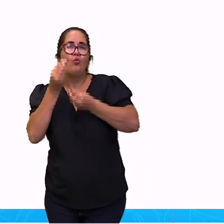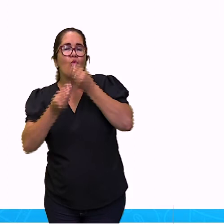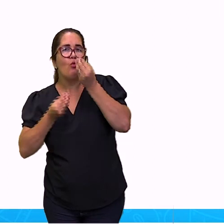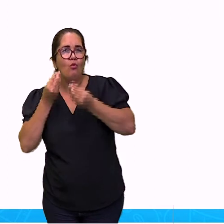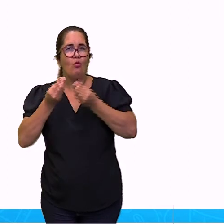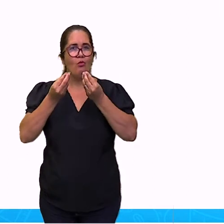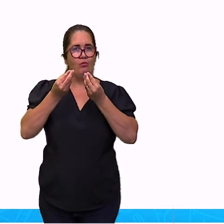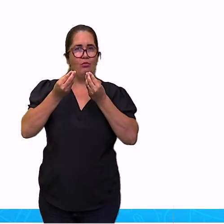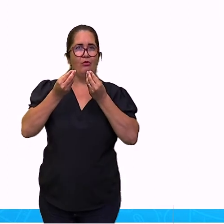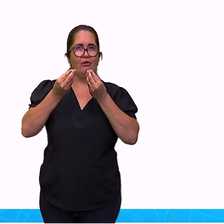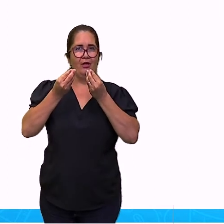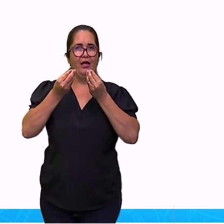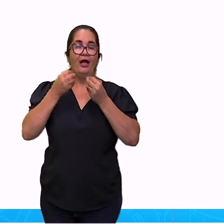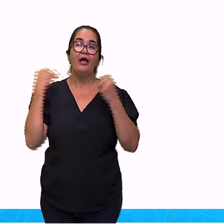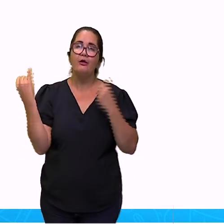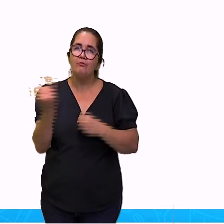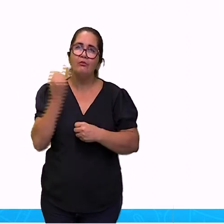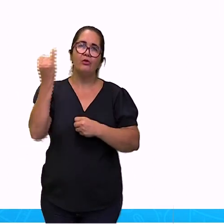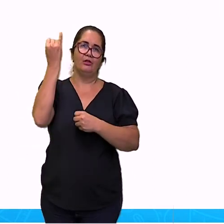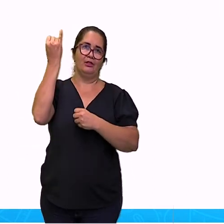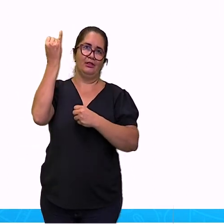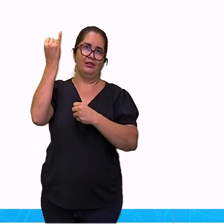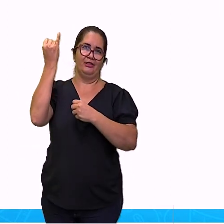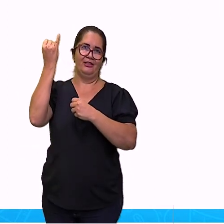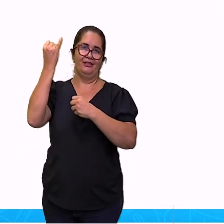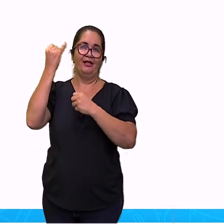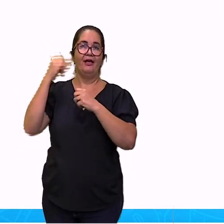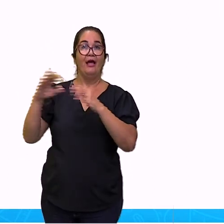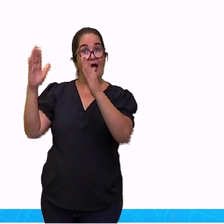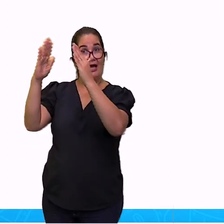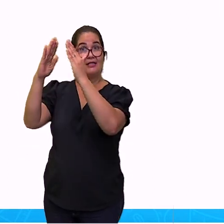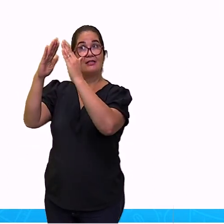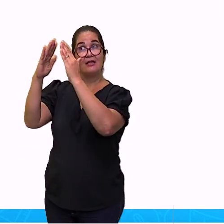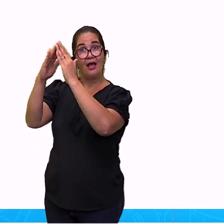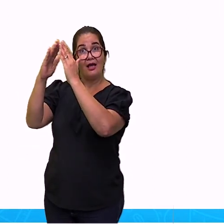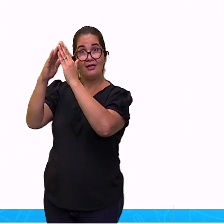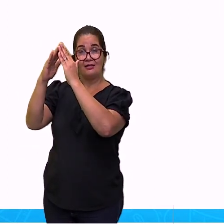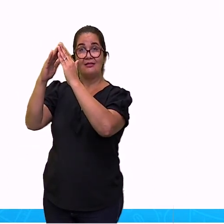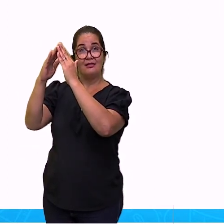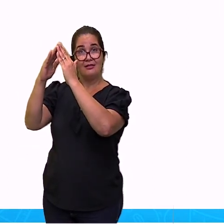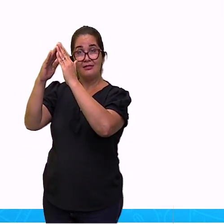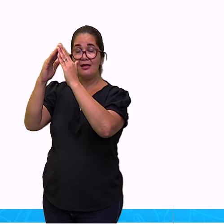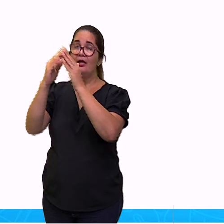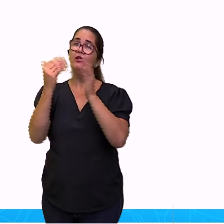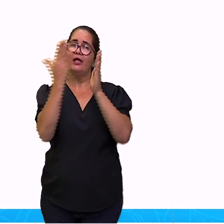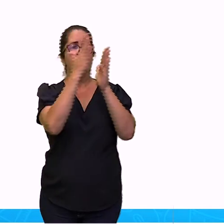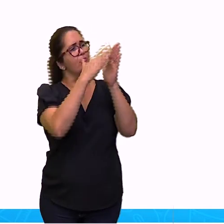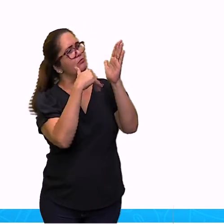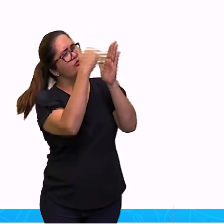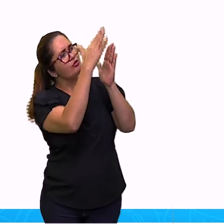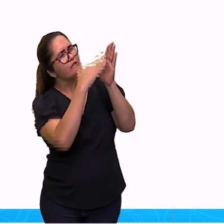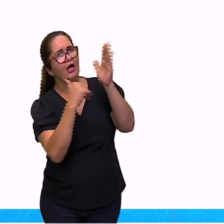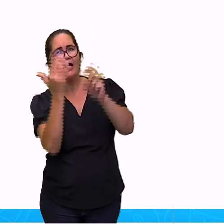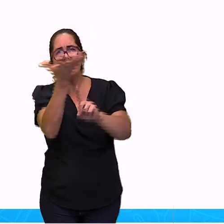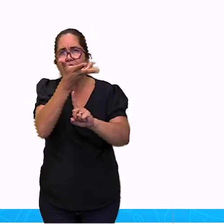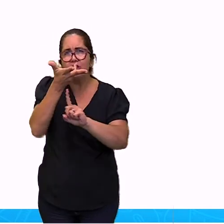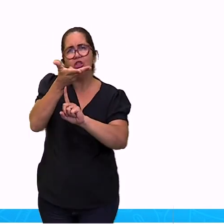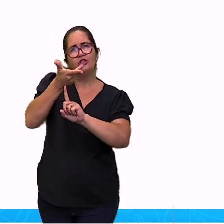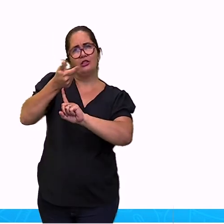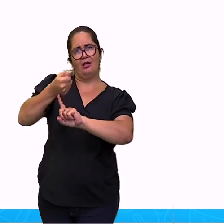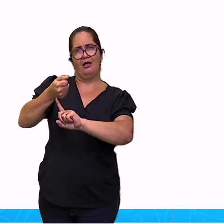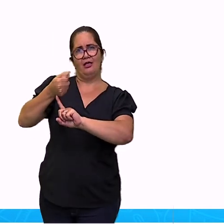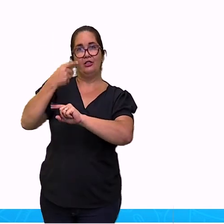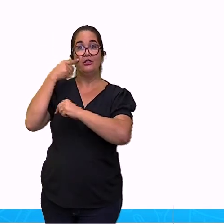companhias renomadas, né? Que tem aqui, ó, o Diaghilev, em